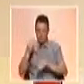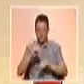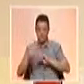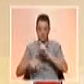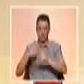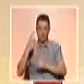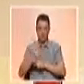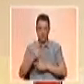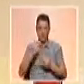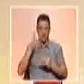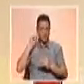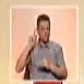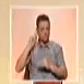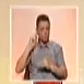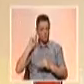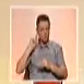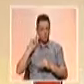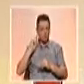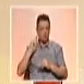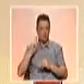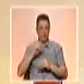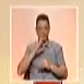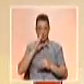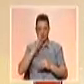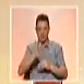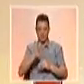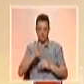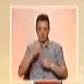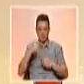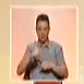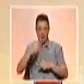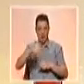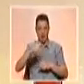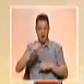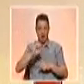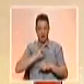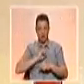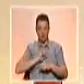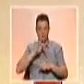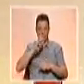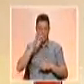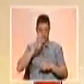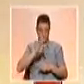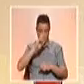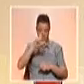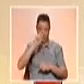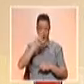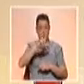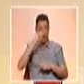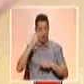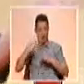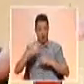aspecto ainda mais importante, é a utilização de espécies que à partida existem na nossa flora e que por